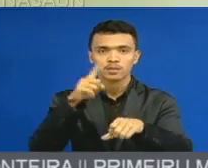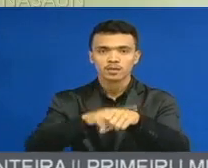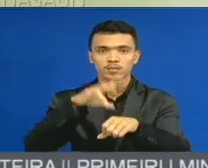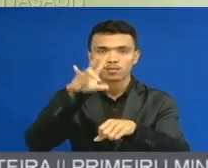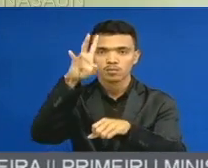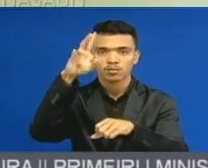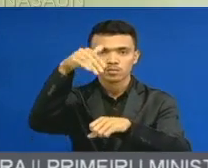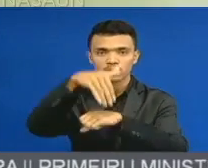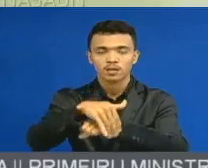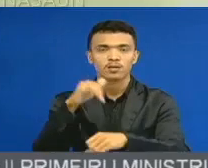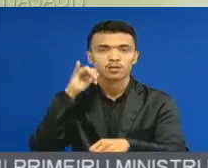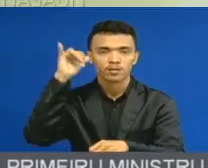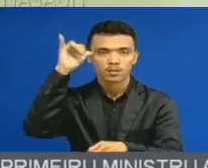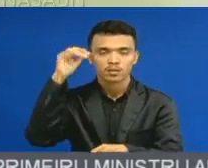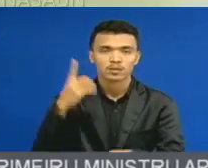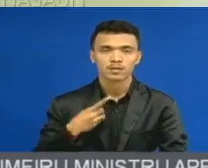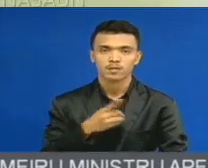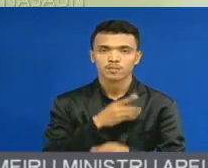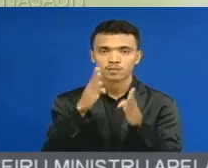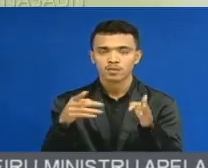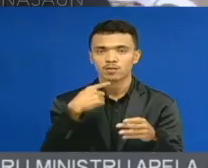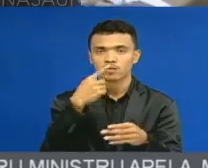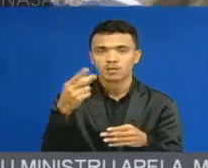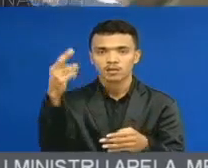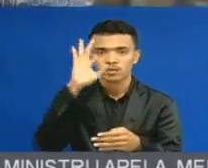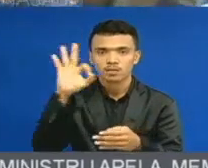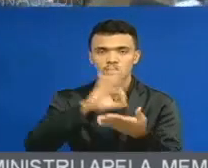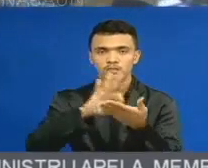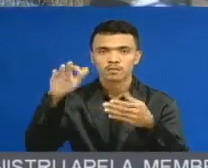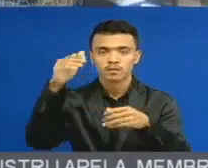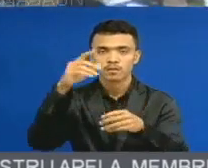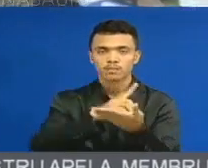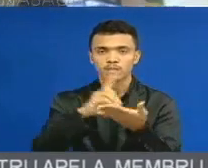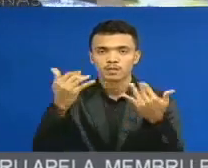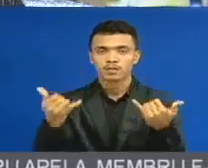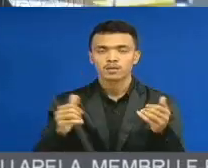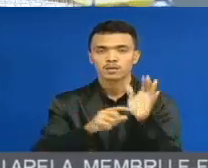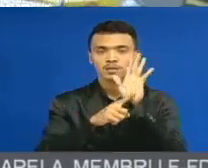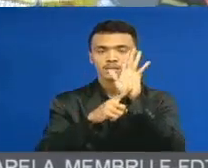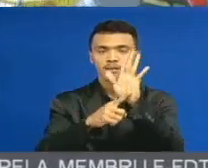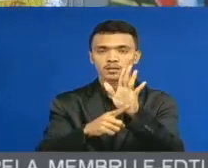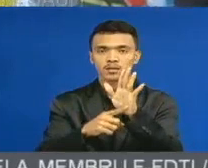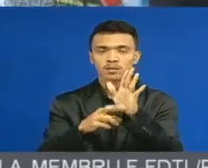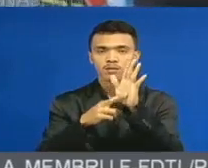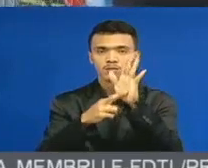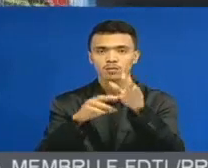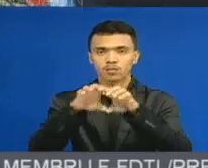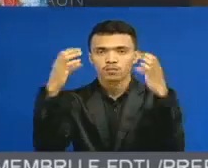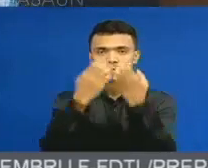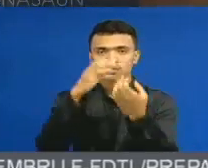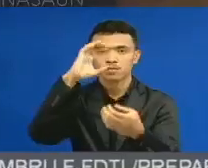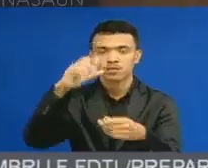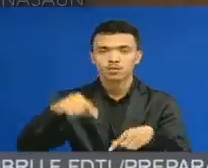sei. Deputada me informa. E a sexta-feira semana nesse aprova relatório Comissão CNN, onde entrega a